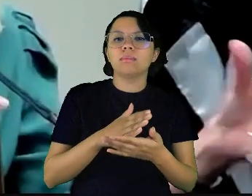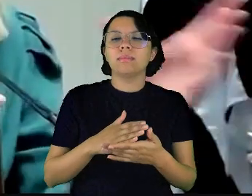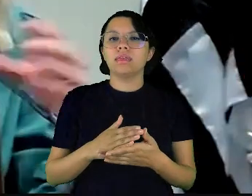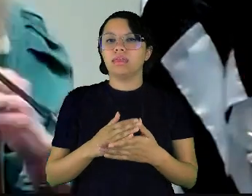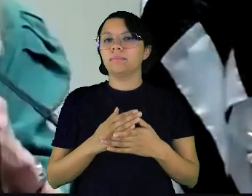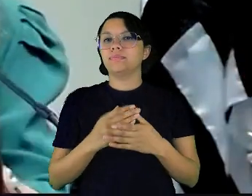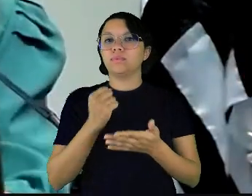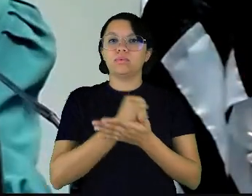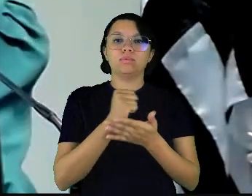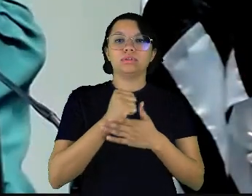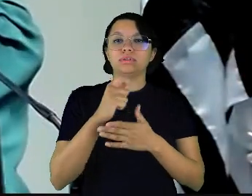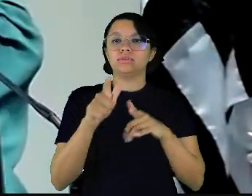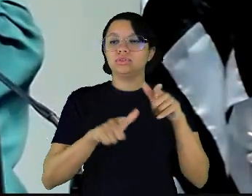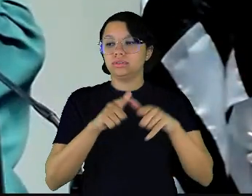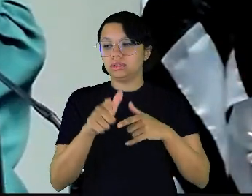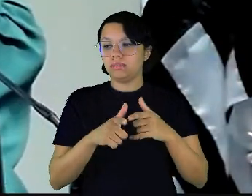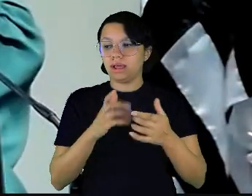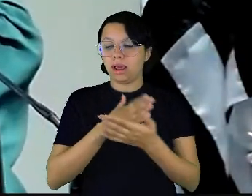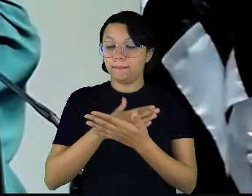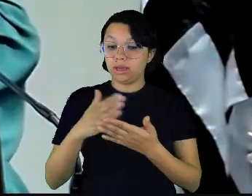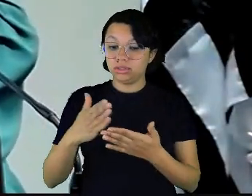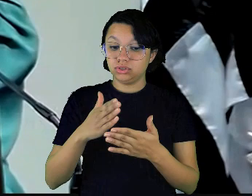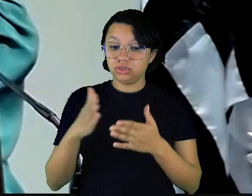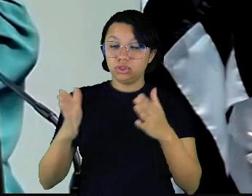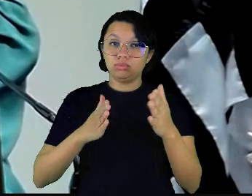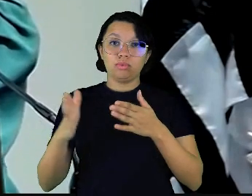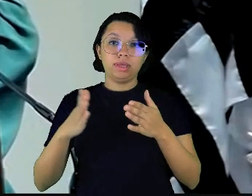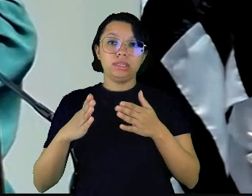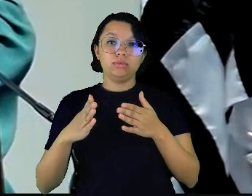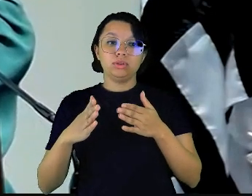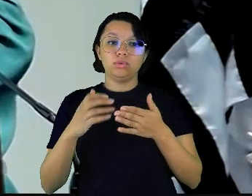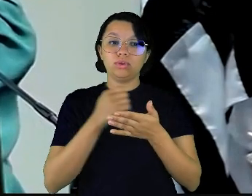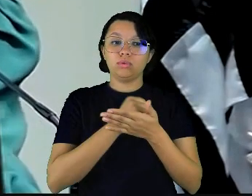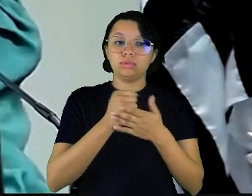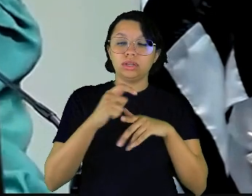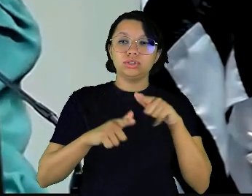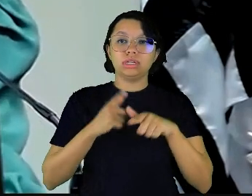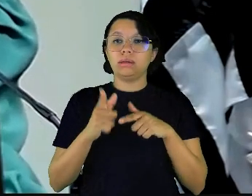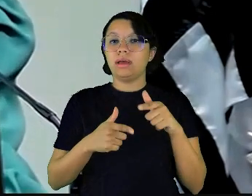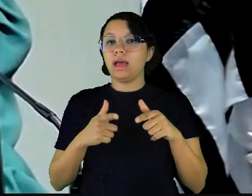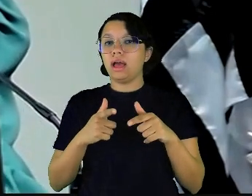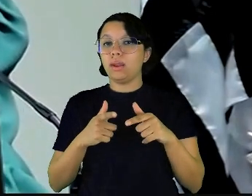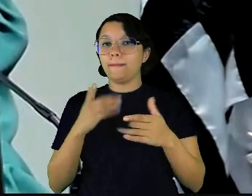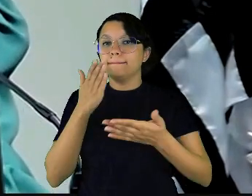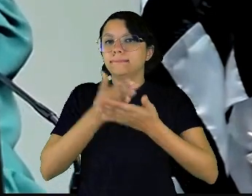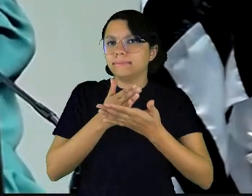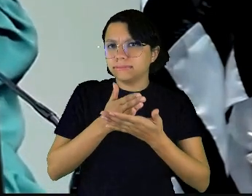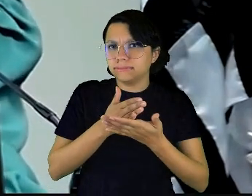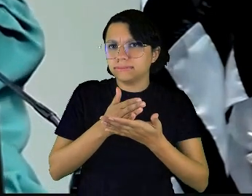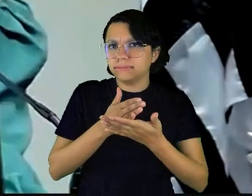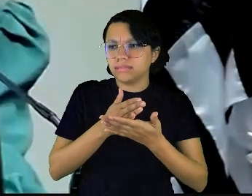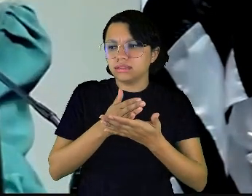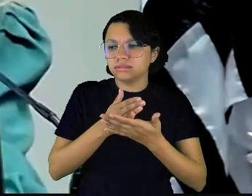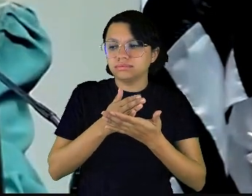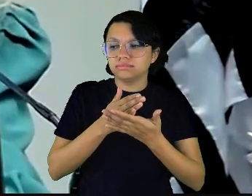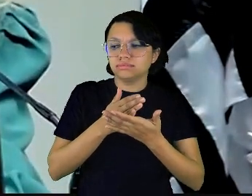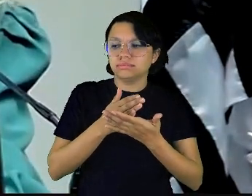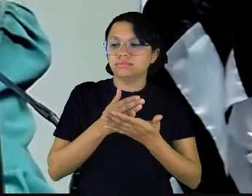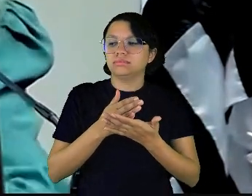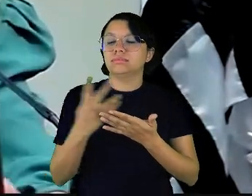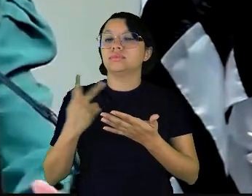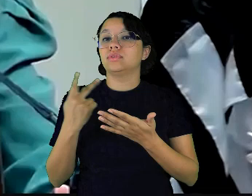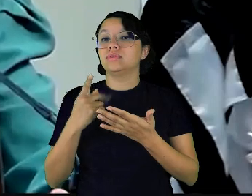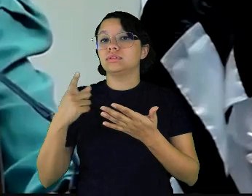contrato de trabalho. A partir do momento que o contrato de trabalho é interrompido ou suspenso,